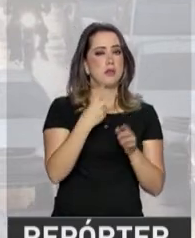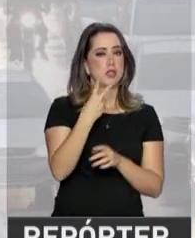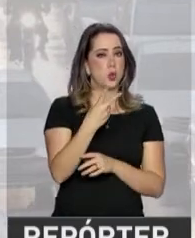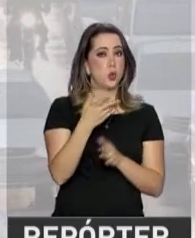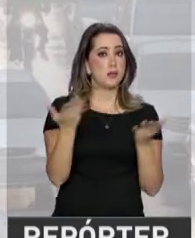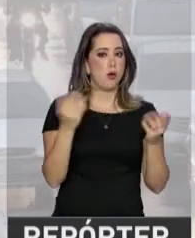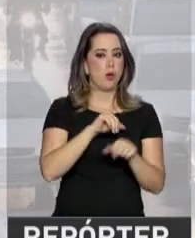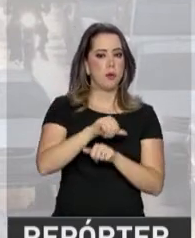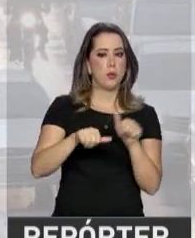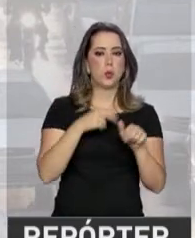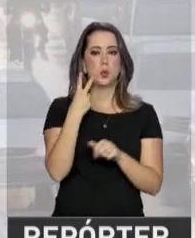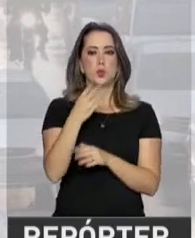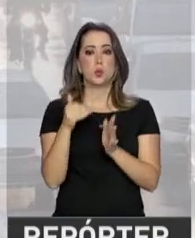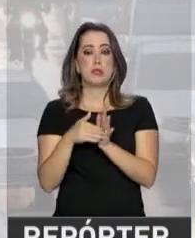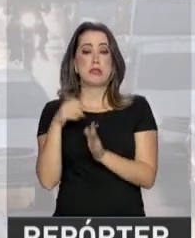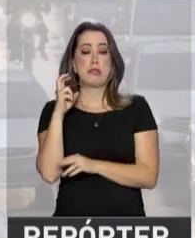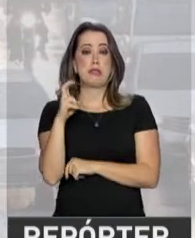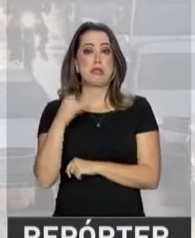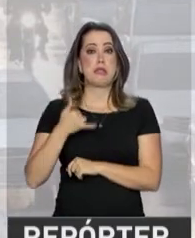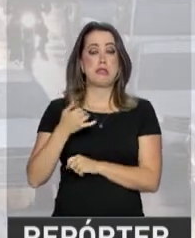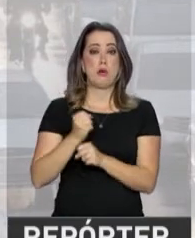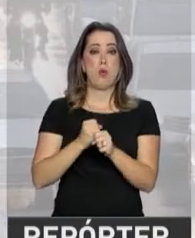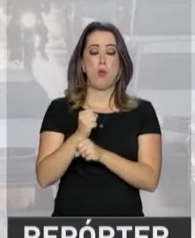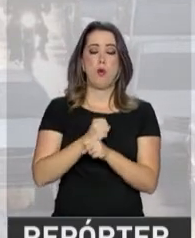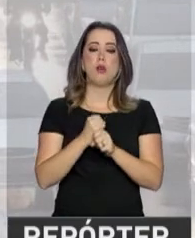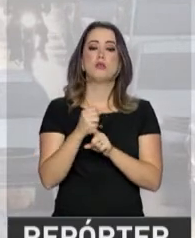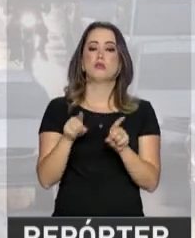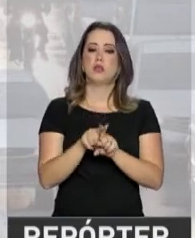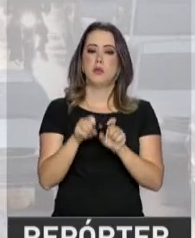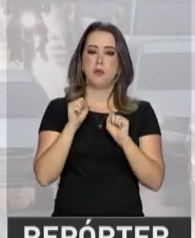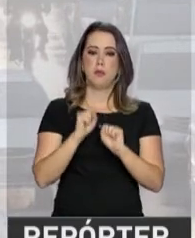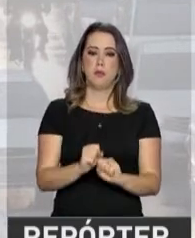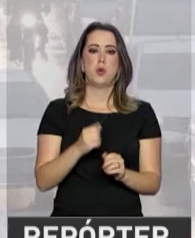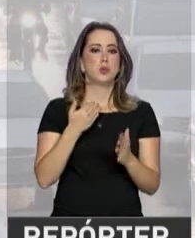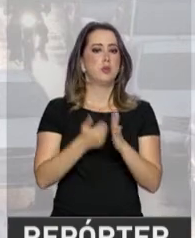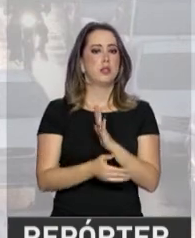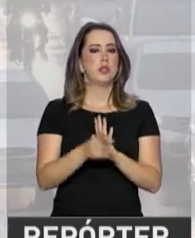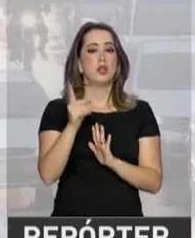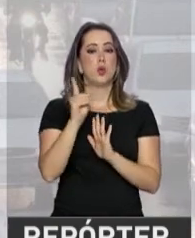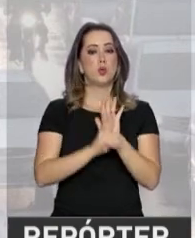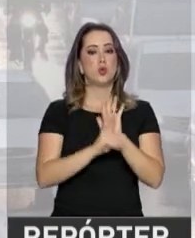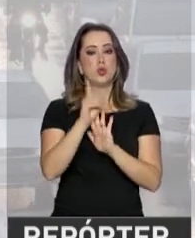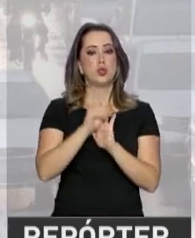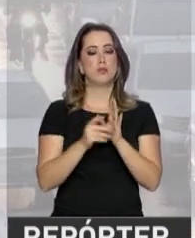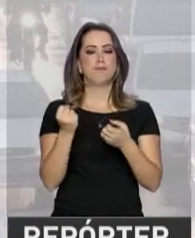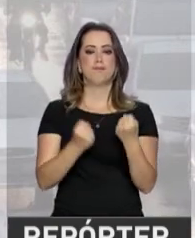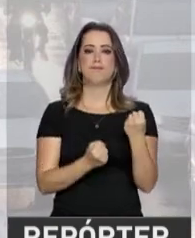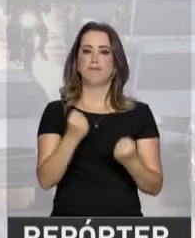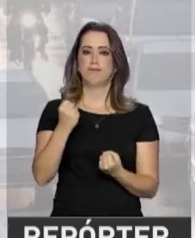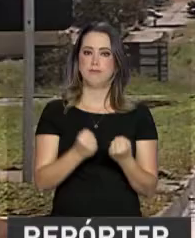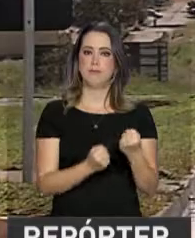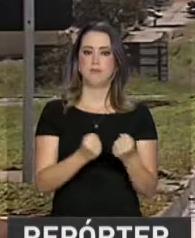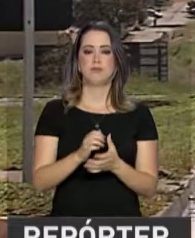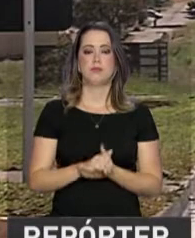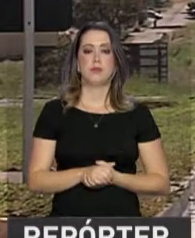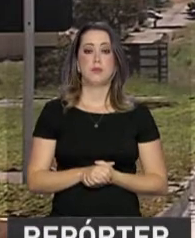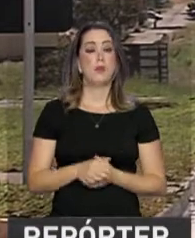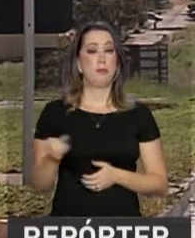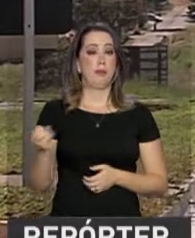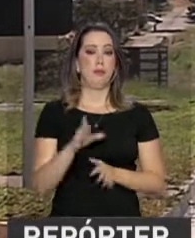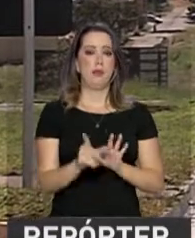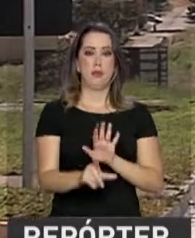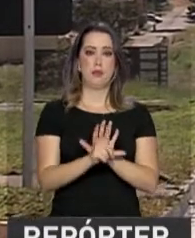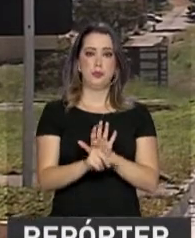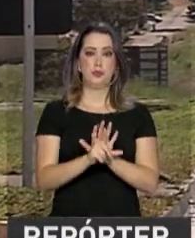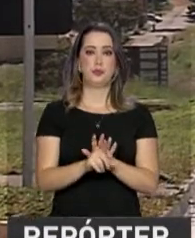agora será de 2 a 5 anos, incluindo também a possibilidade de suspensão ou perda do direito de dirigir. A nova lei